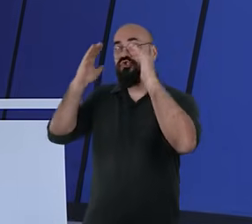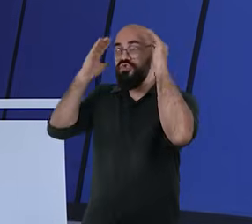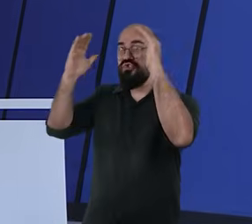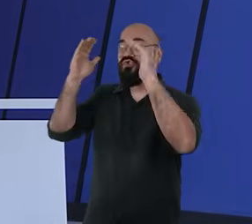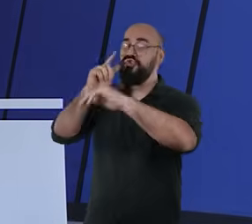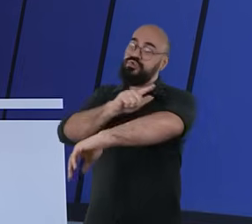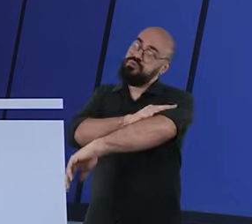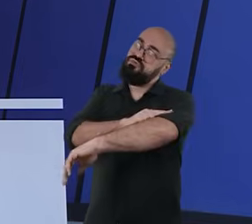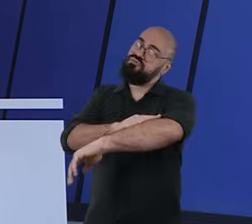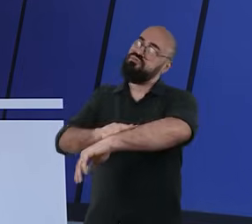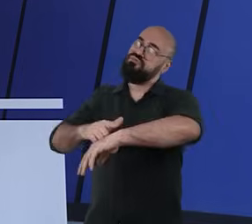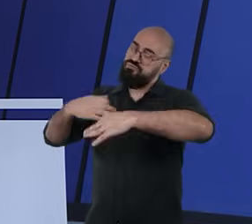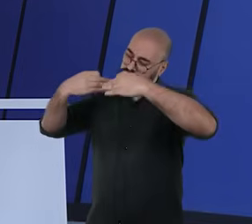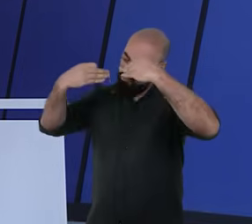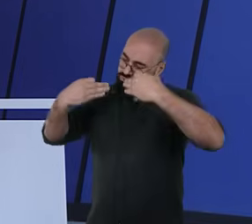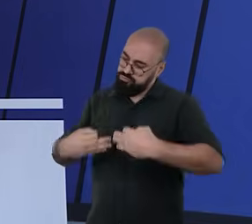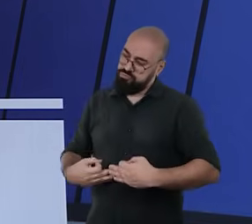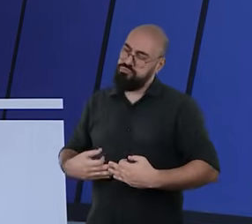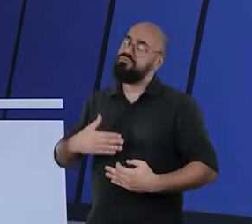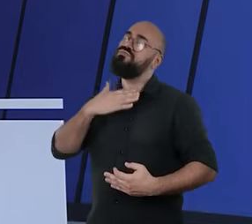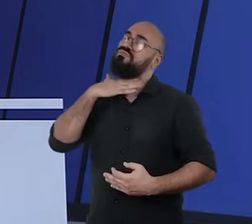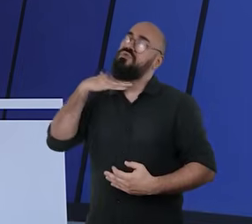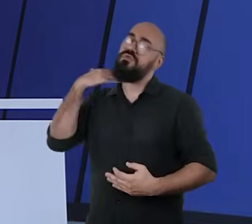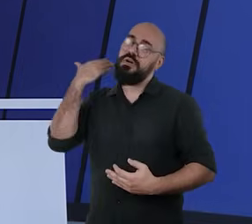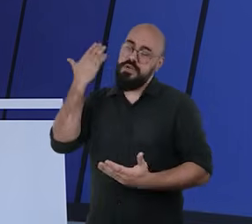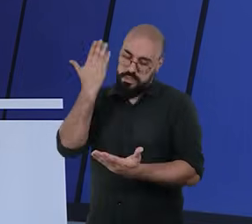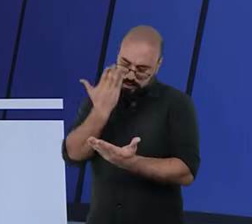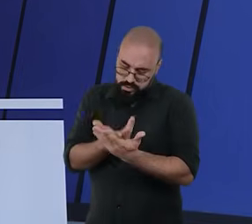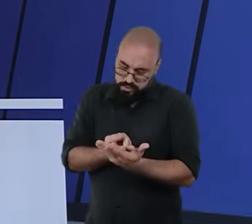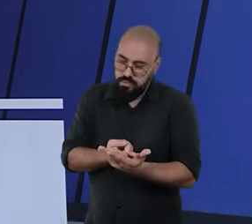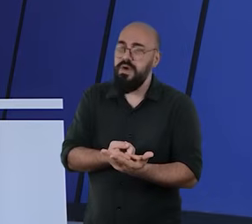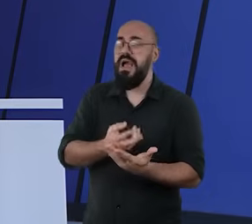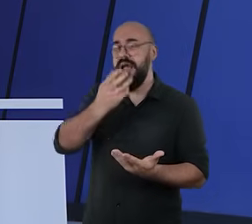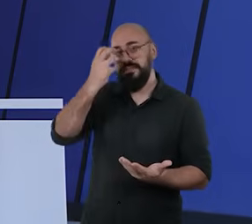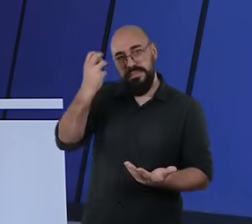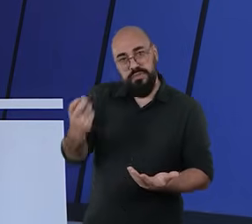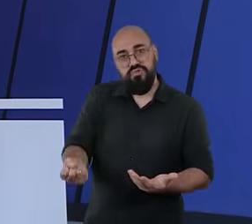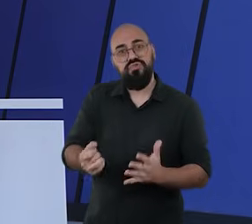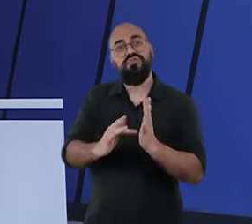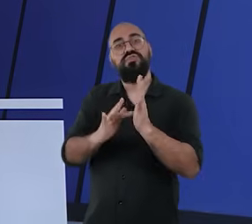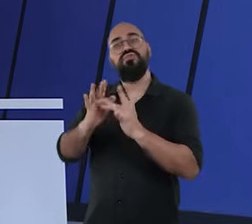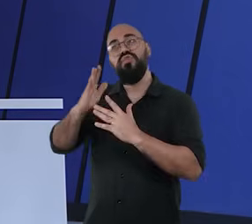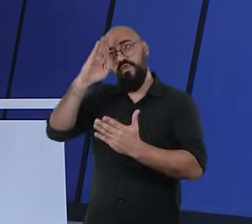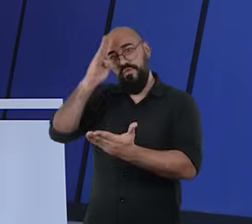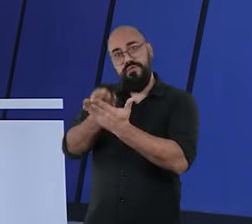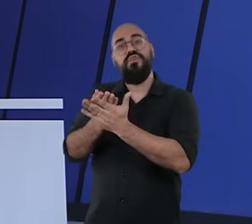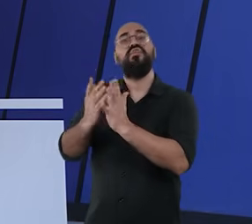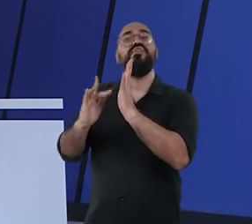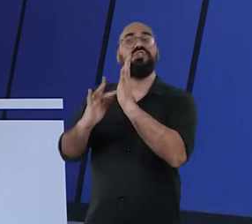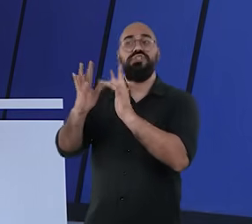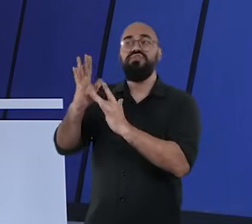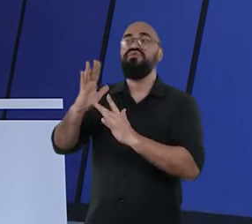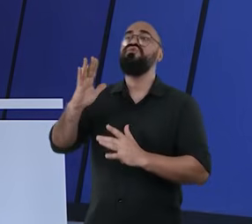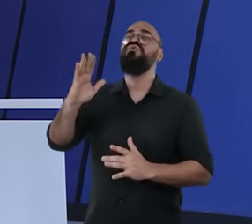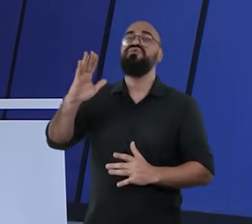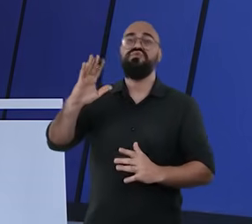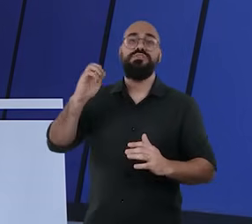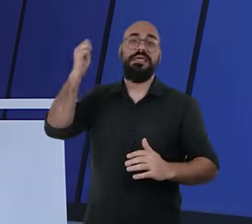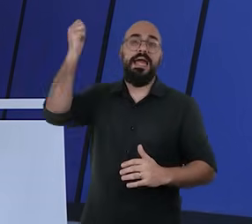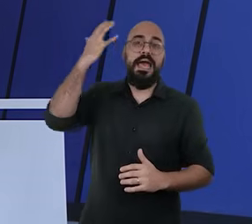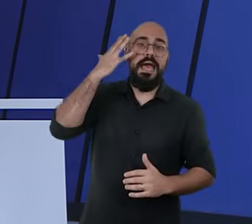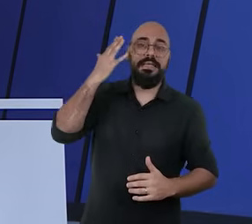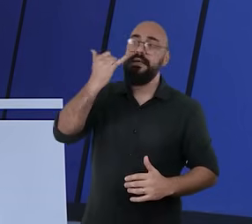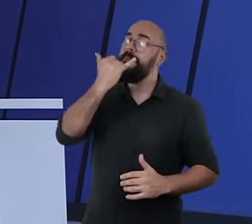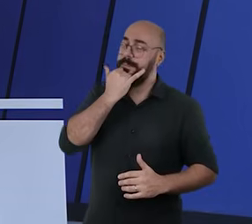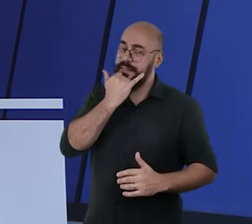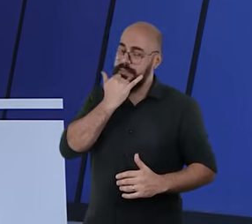Senhor, concluíram a sua jornada, confiantes na graça, no amor e no perdão, esses